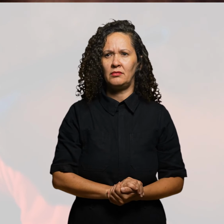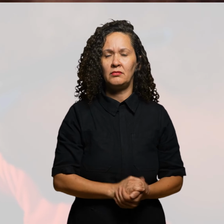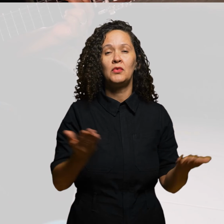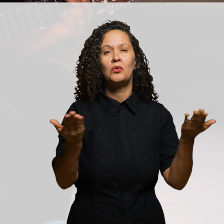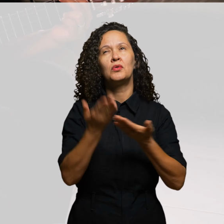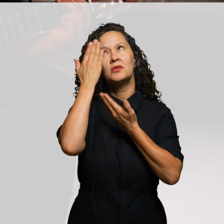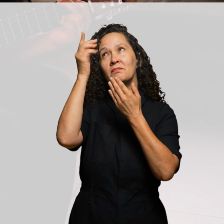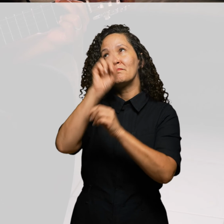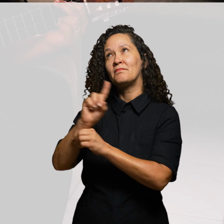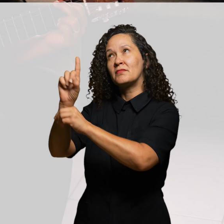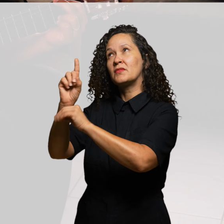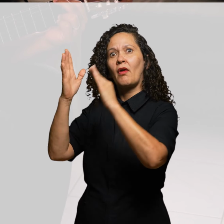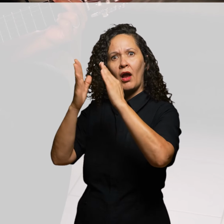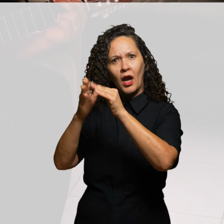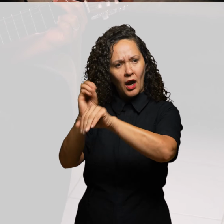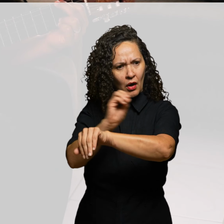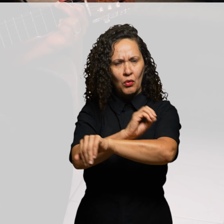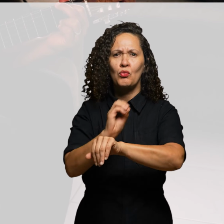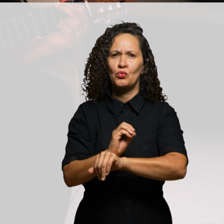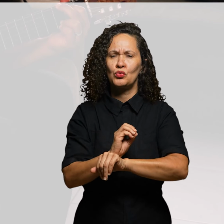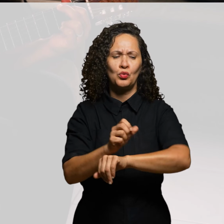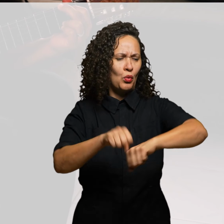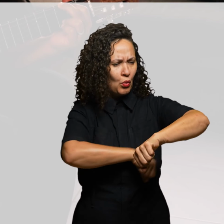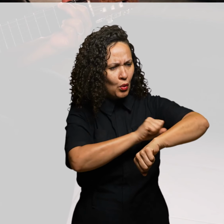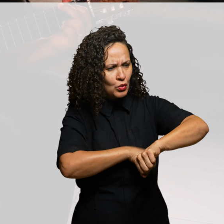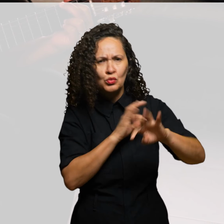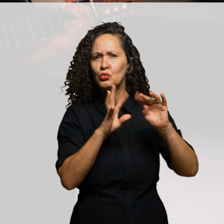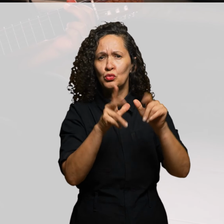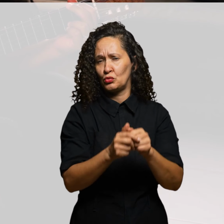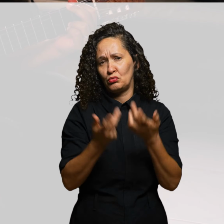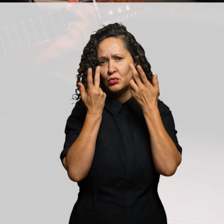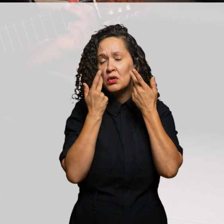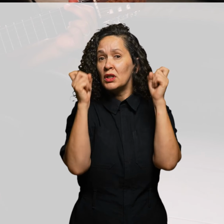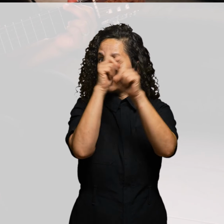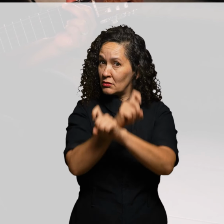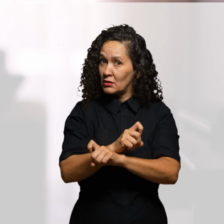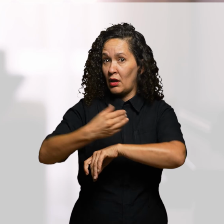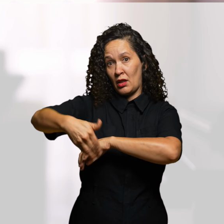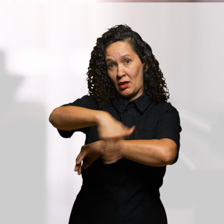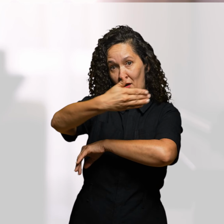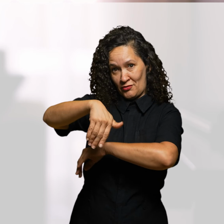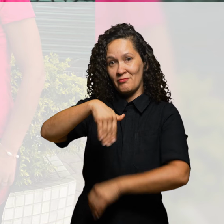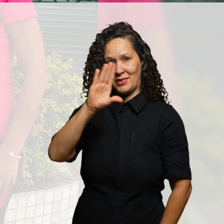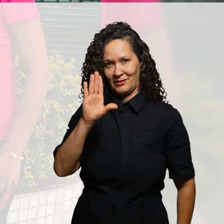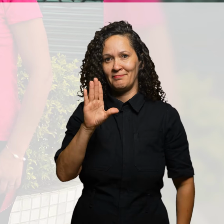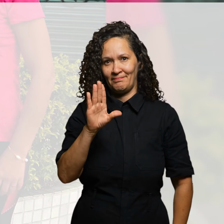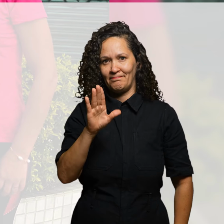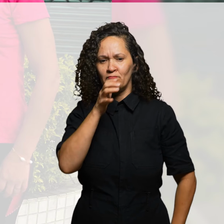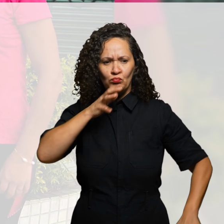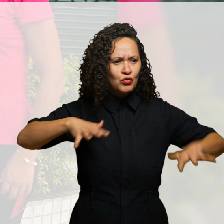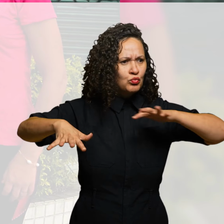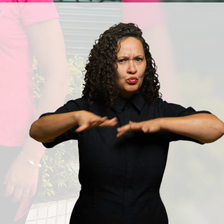Hoje, graças a Deus, tomo conta da minha casa, faço tudo, comida, enfim. Tenho mais dificuldade na rua, com a